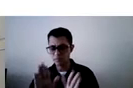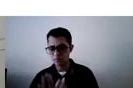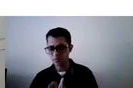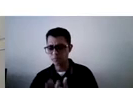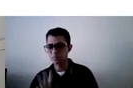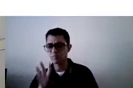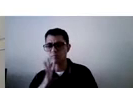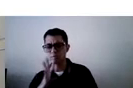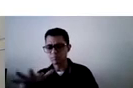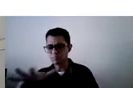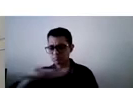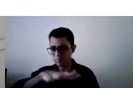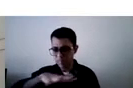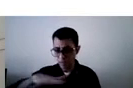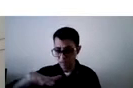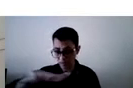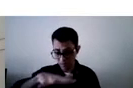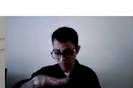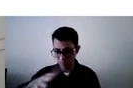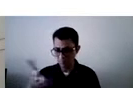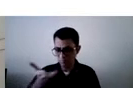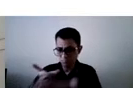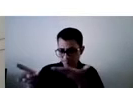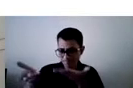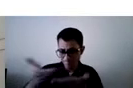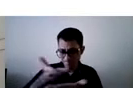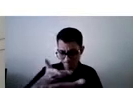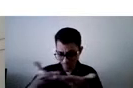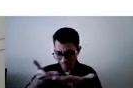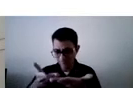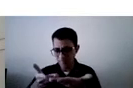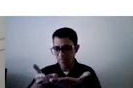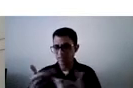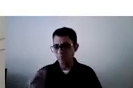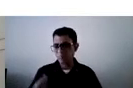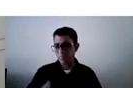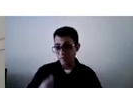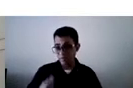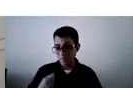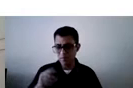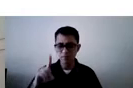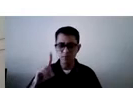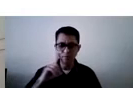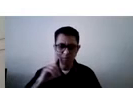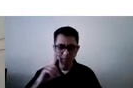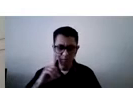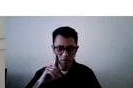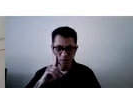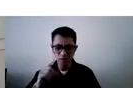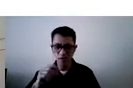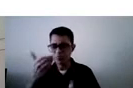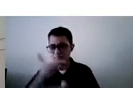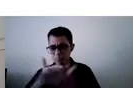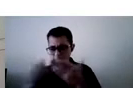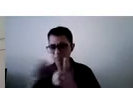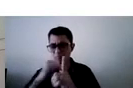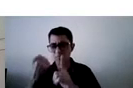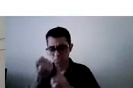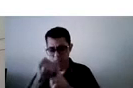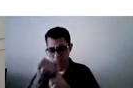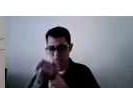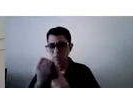conhecimento nas áreas ligadas aos relacionamentos, à convivência, à interação social, ela se